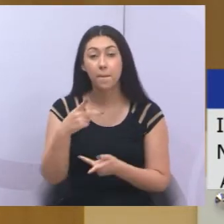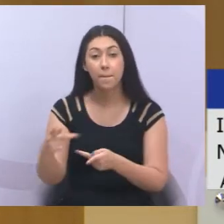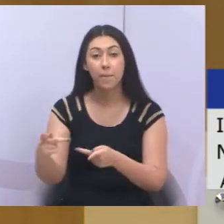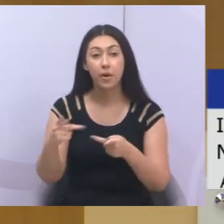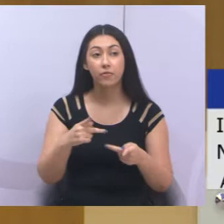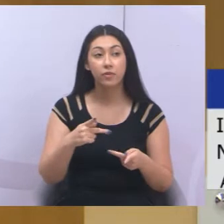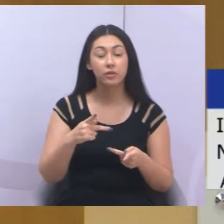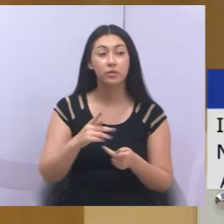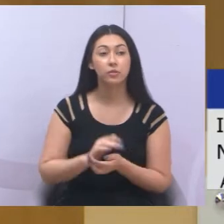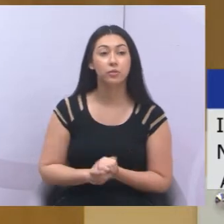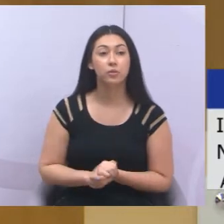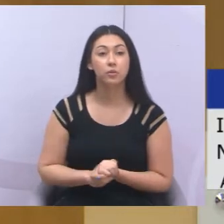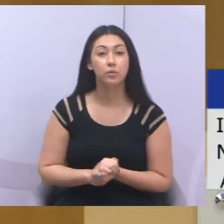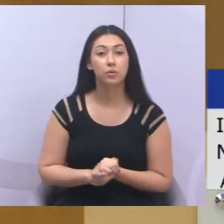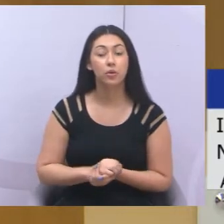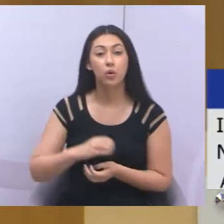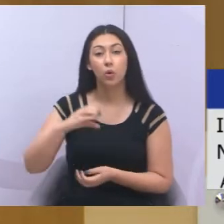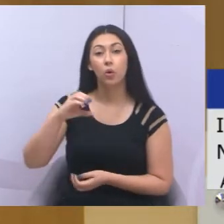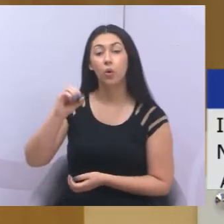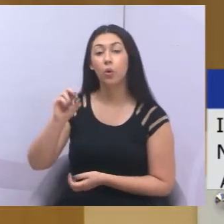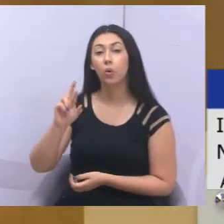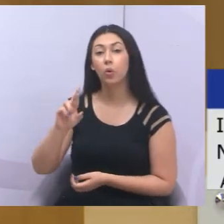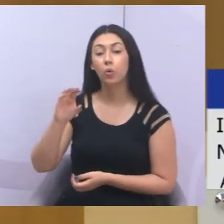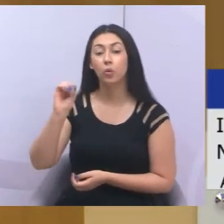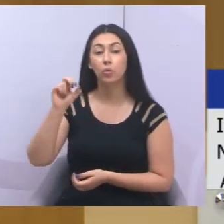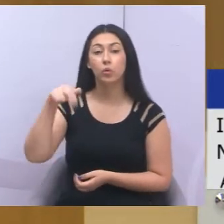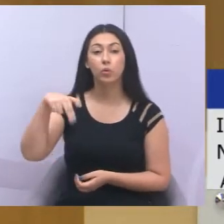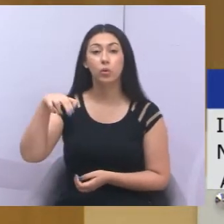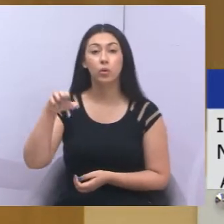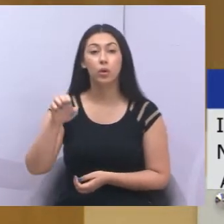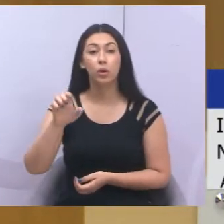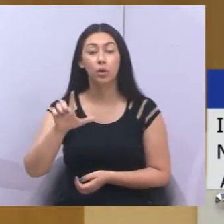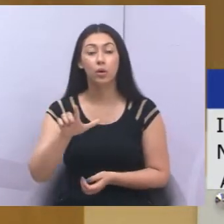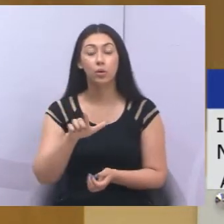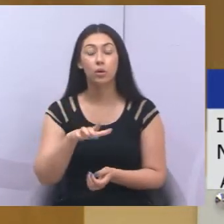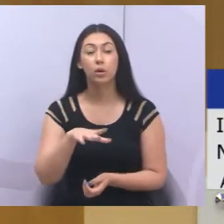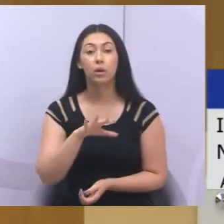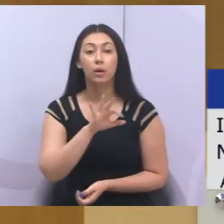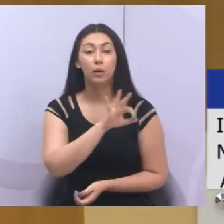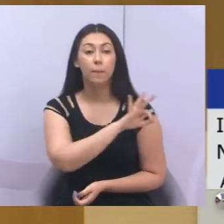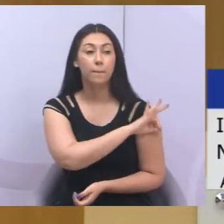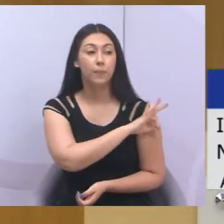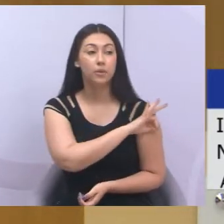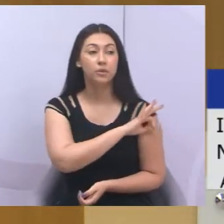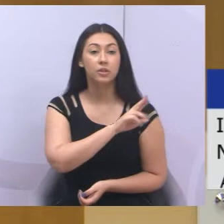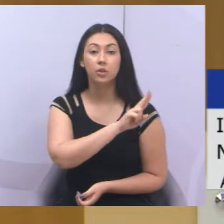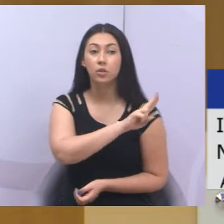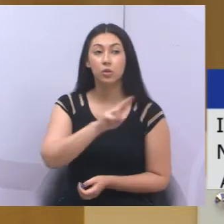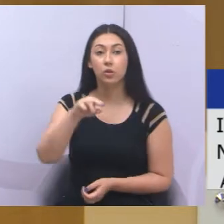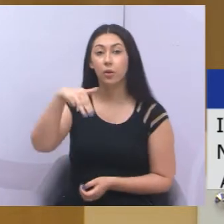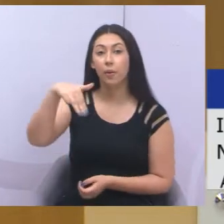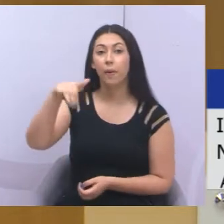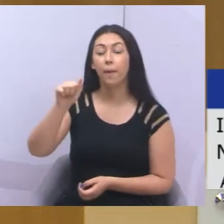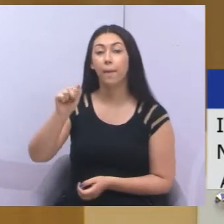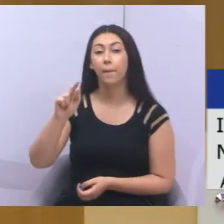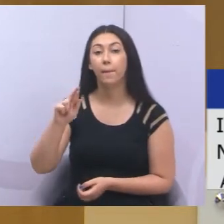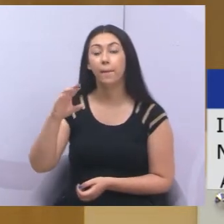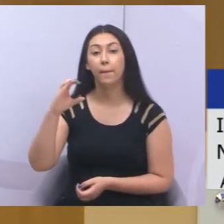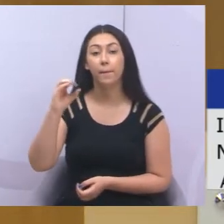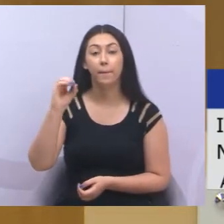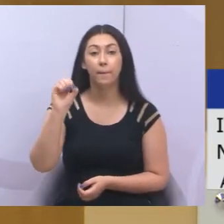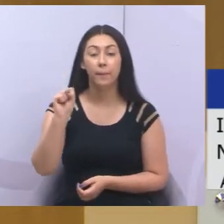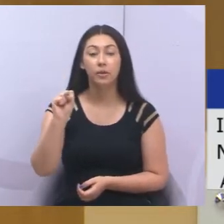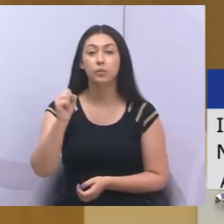do 41º Batalhão da Polícia Militar de Jacareí, Marcos Antônio de Oliveira.